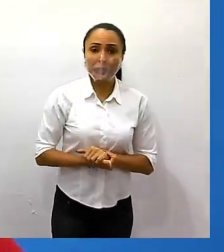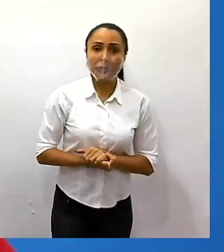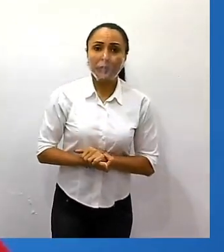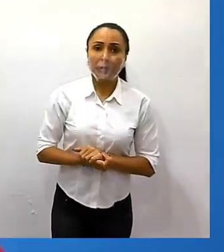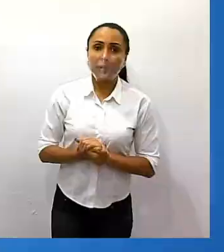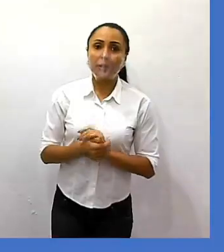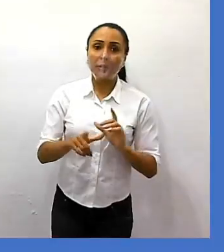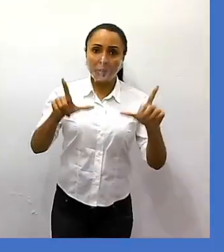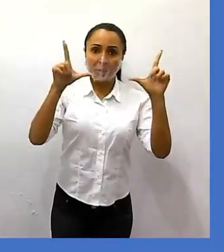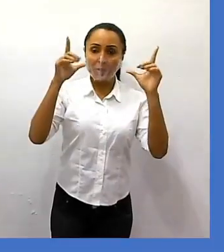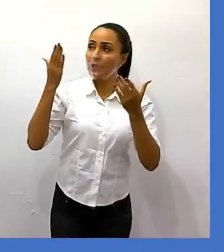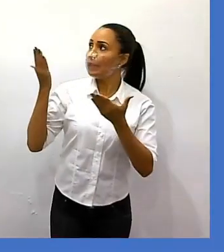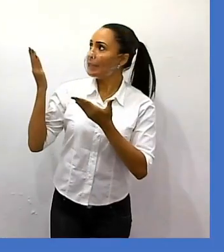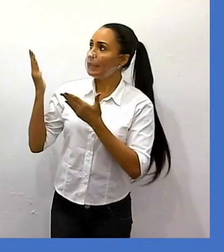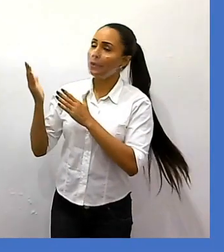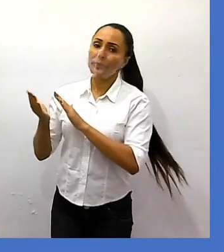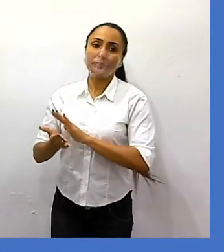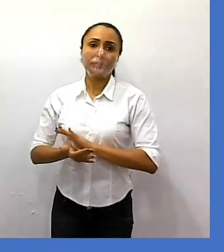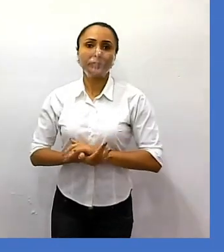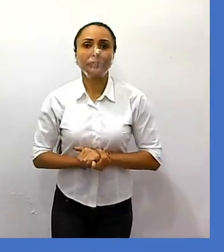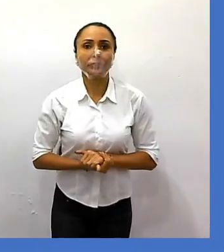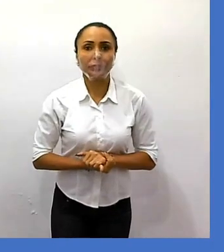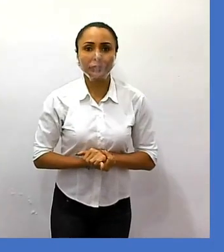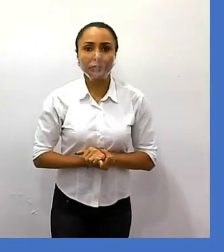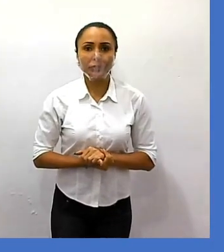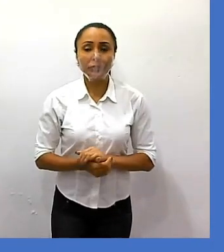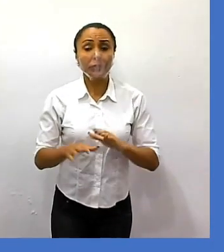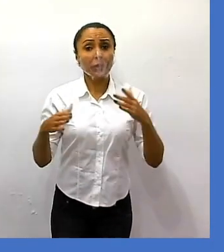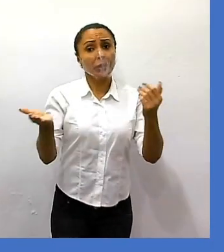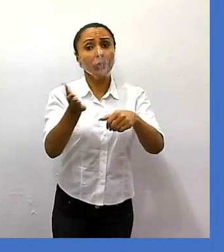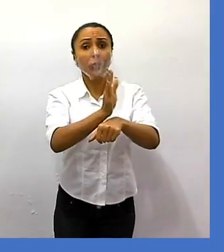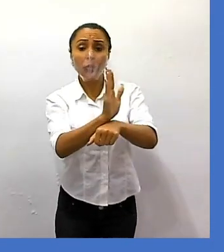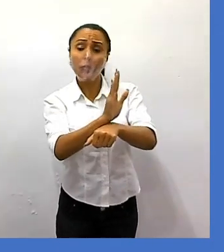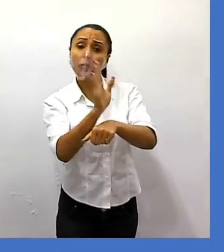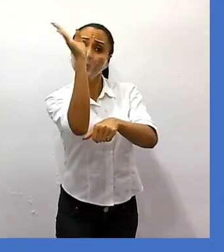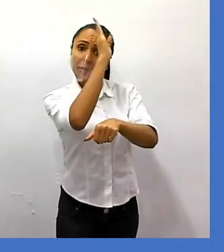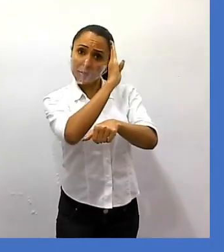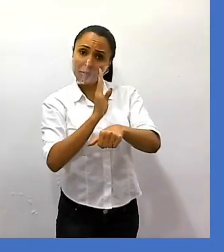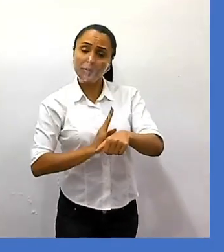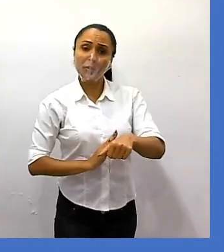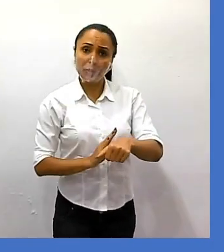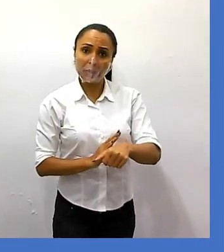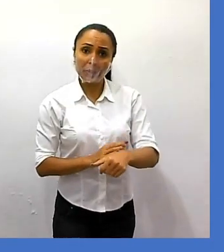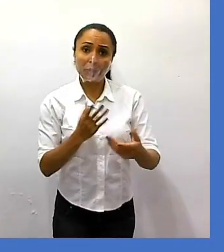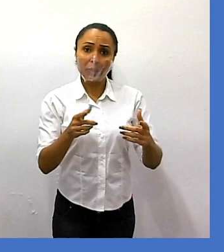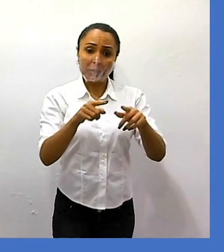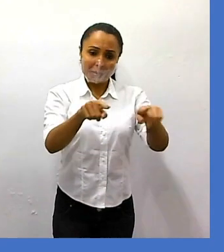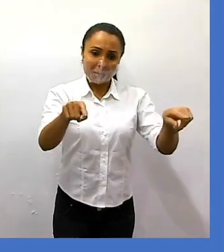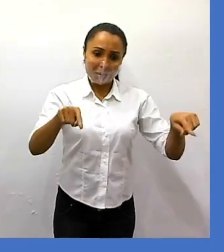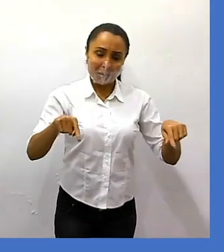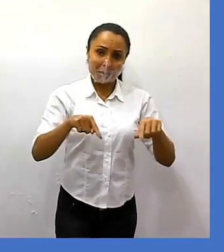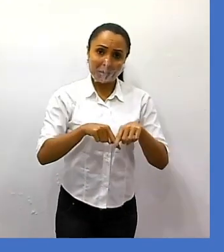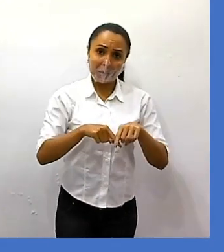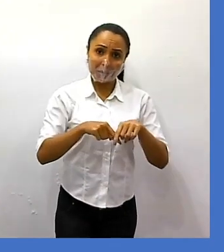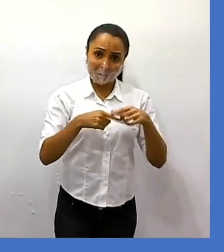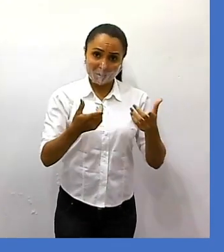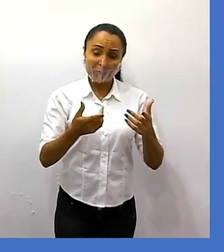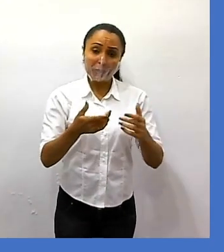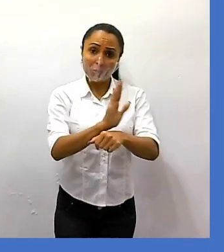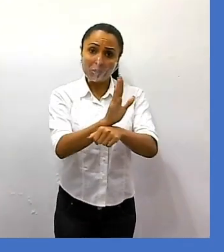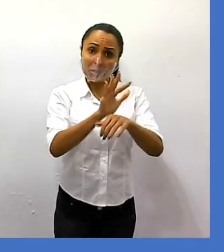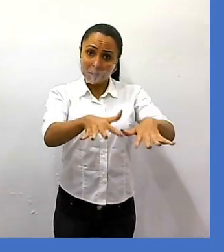tela. Vamos continuar acompanhando aí. A exibição de filmes nacionais nas salas de cinemas de todo o país